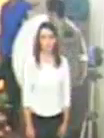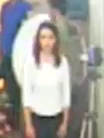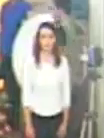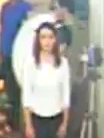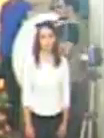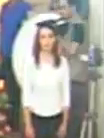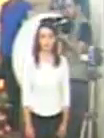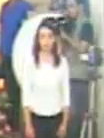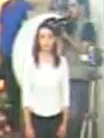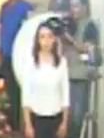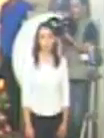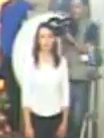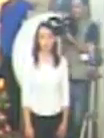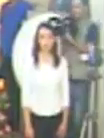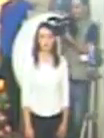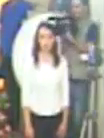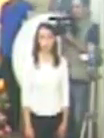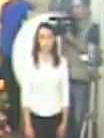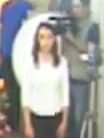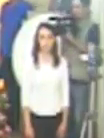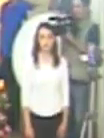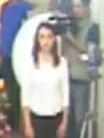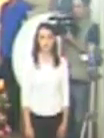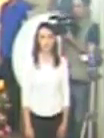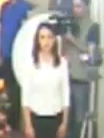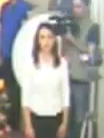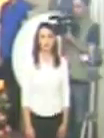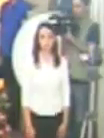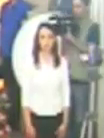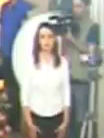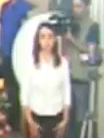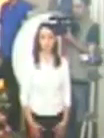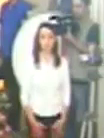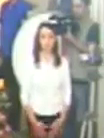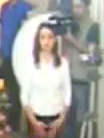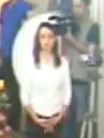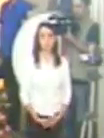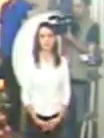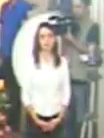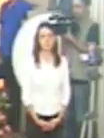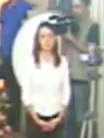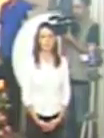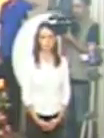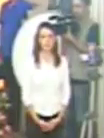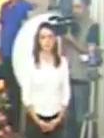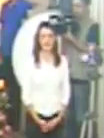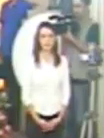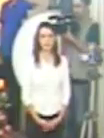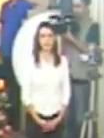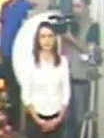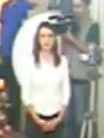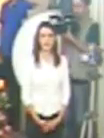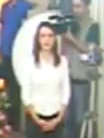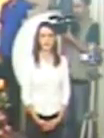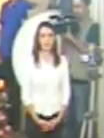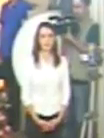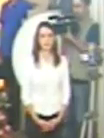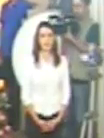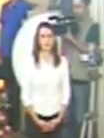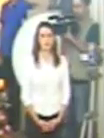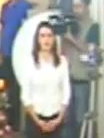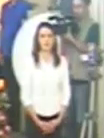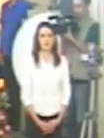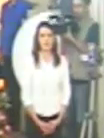ostentas estrelado, edifica o verde louro desta flâmula, paz